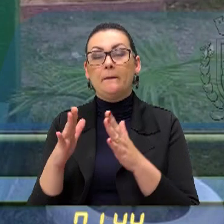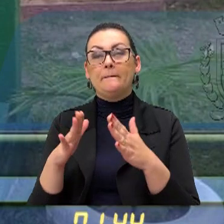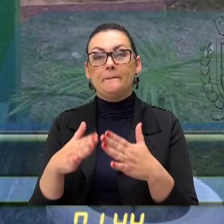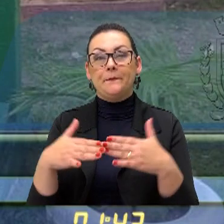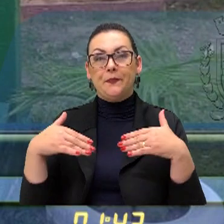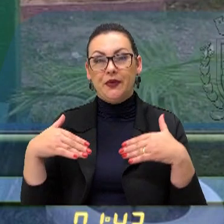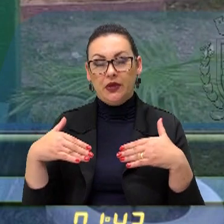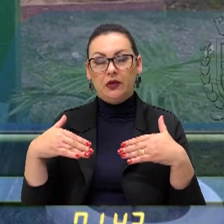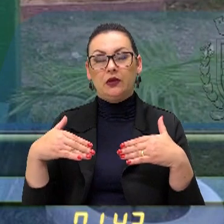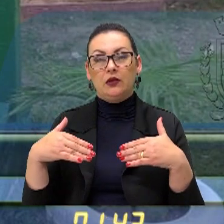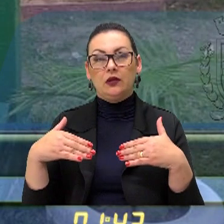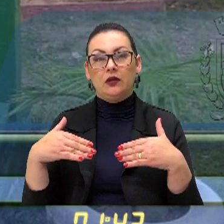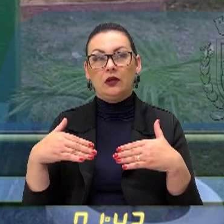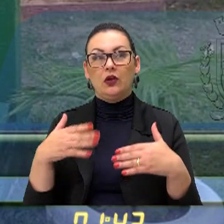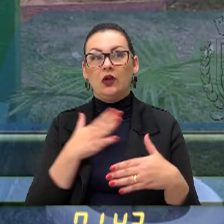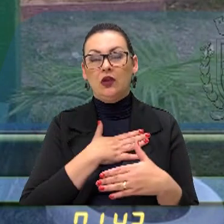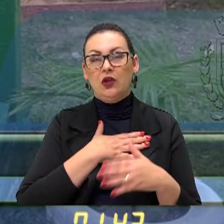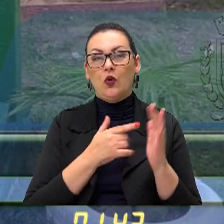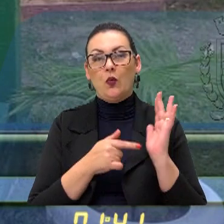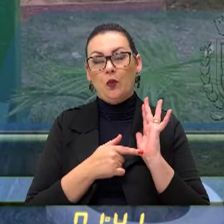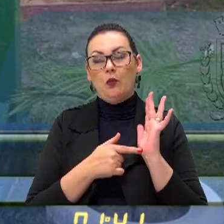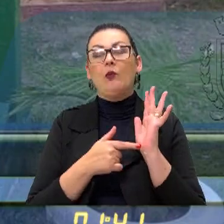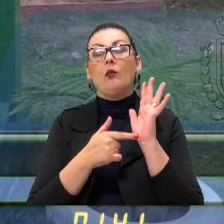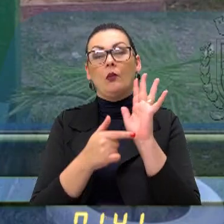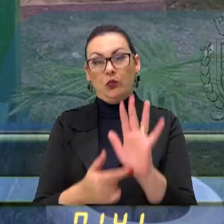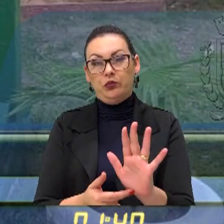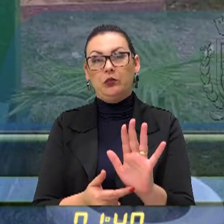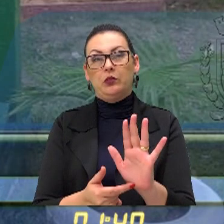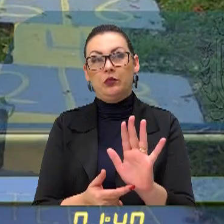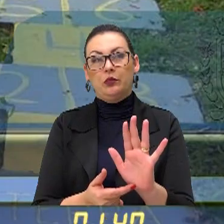pedindo para que eu trouxesse aqui nessa tribuna